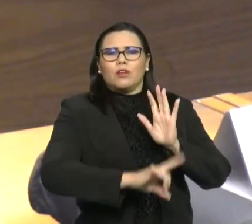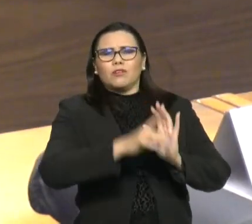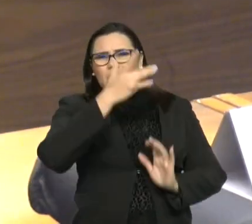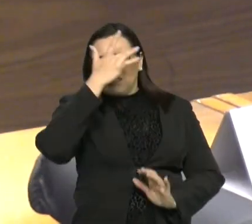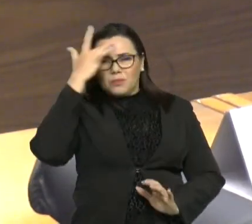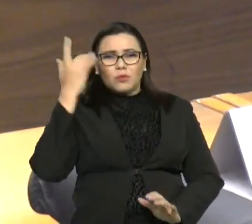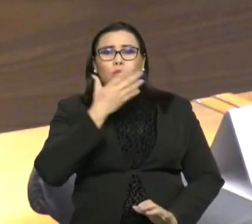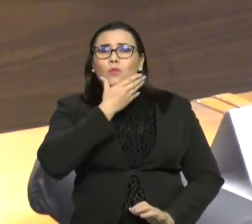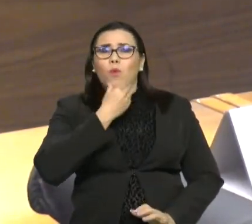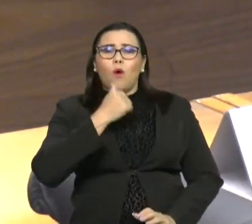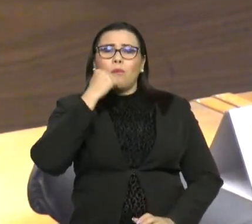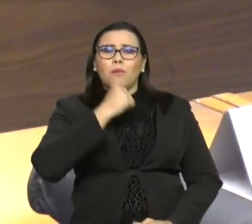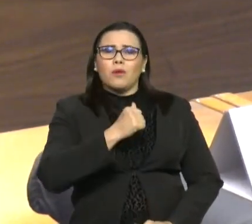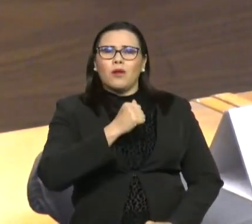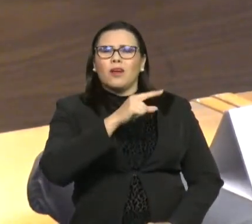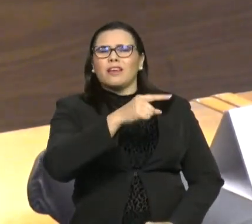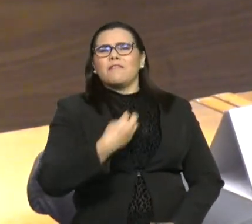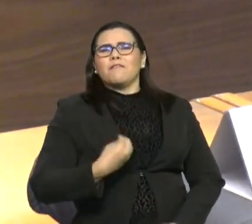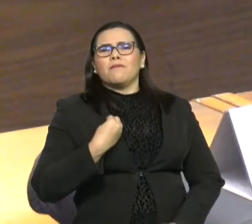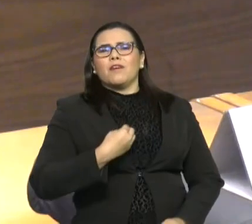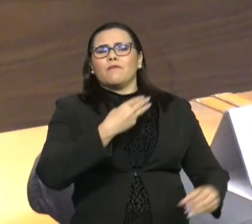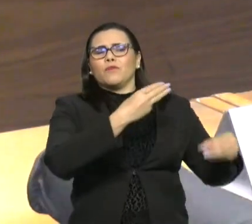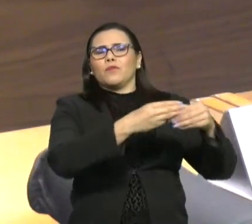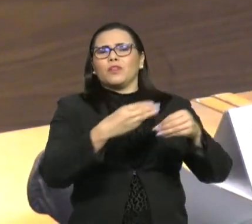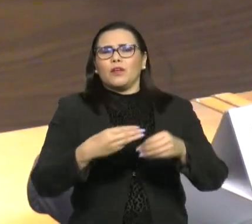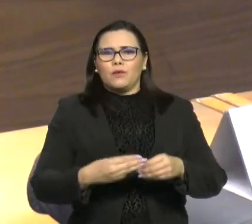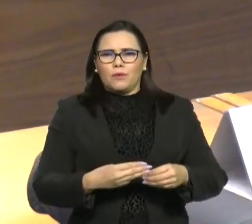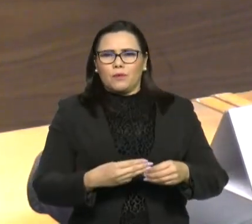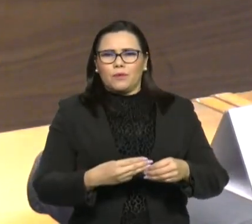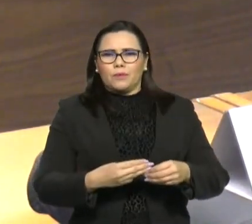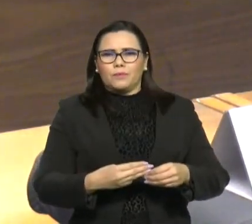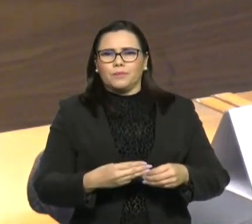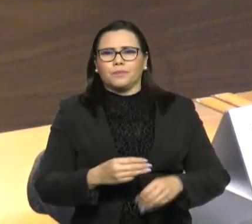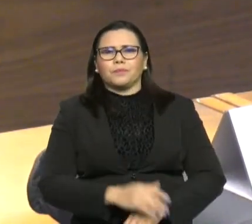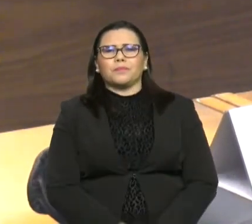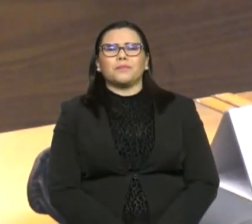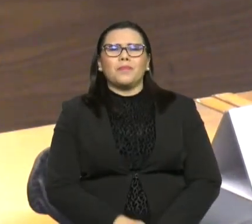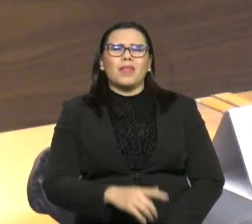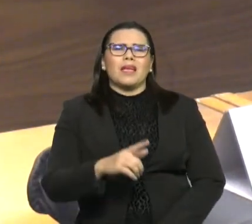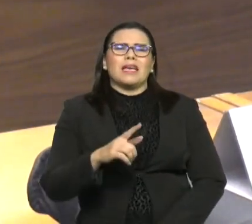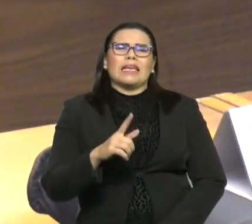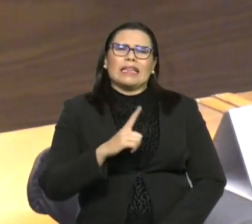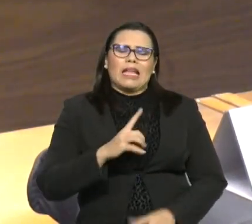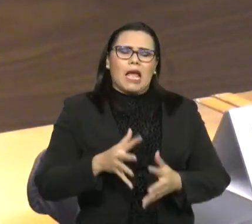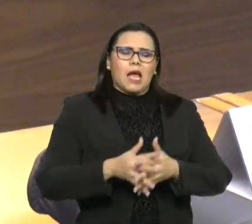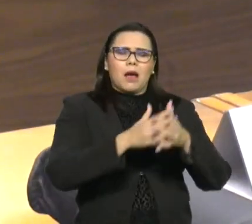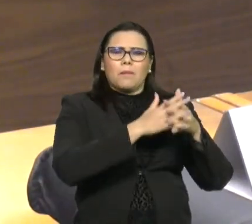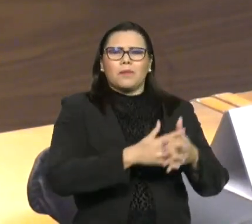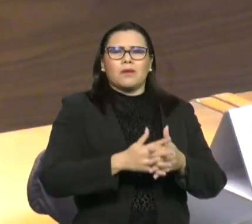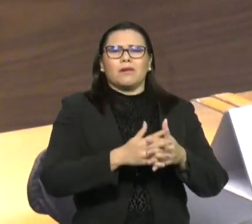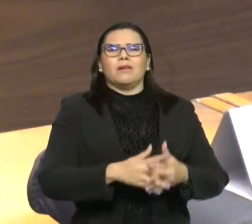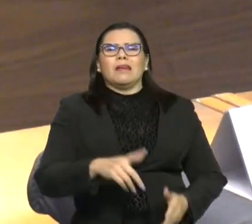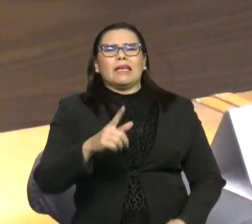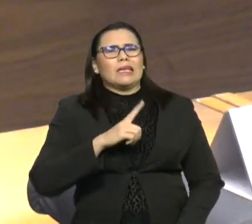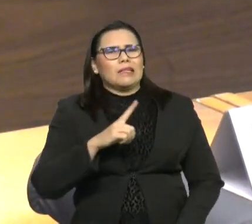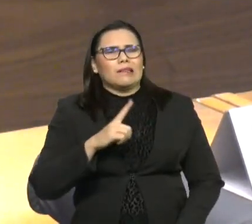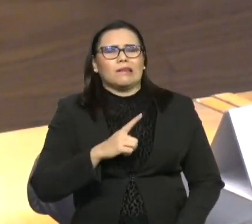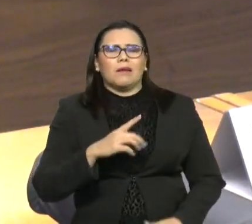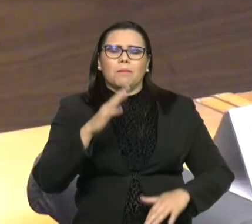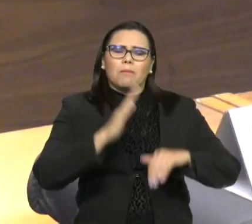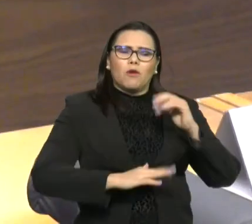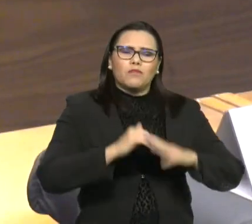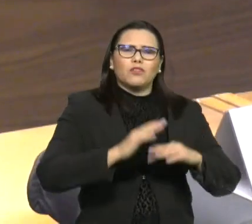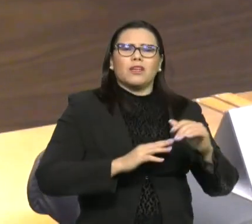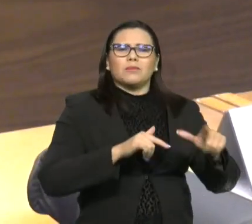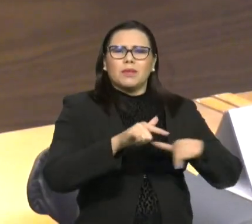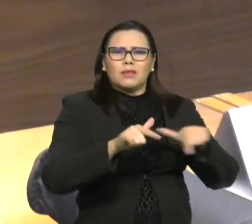lá no interior, quebrando suas máquinas, pagando diária cara, pagando profissionais para trabalhar,